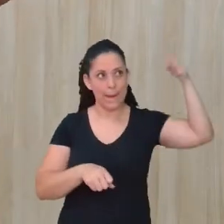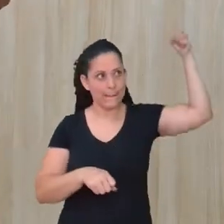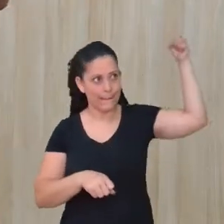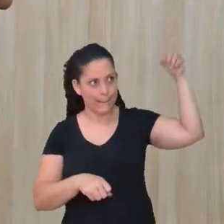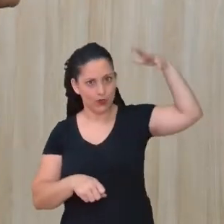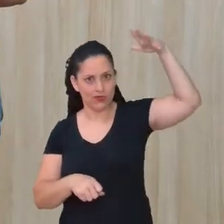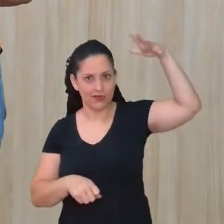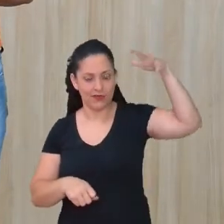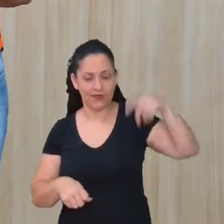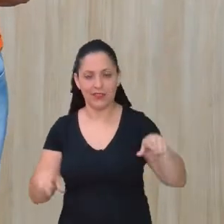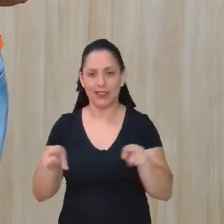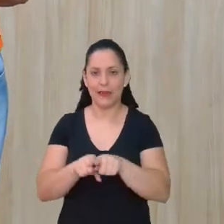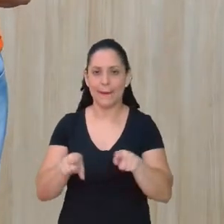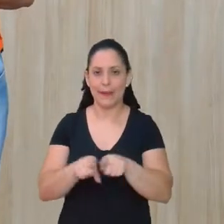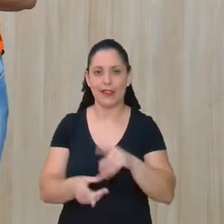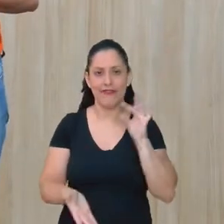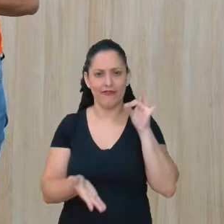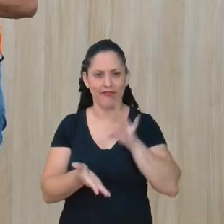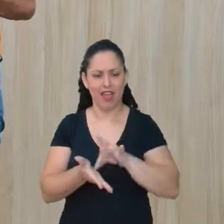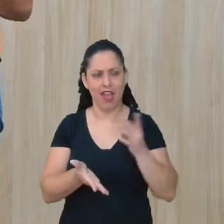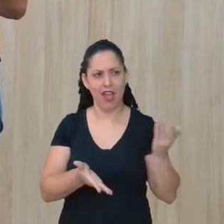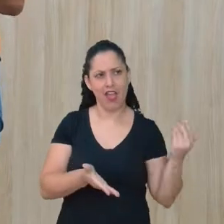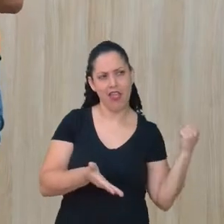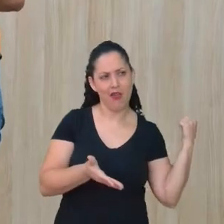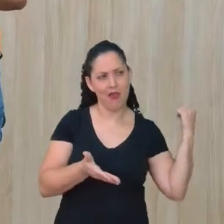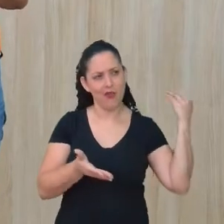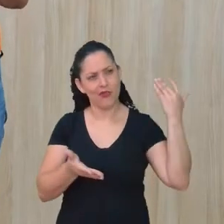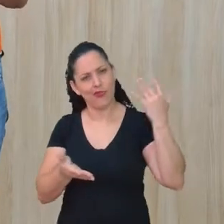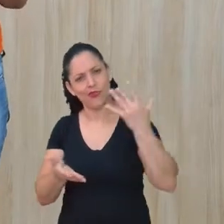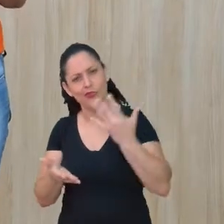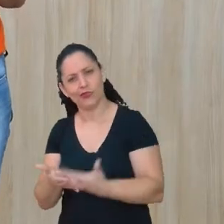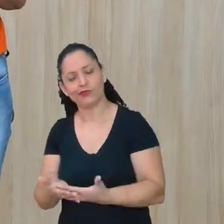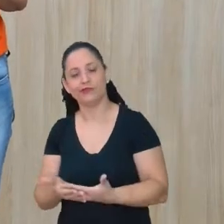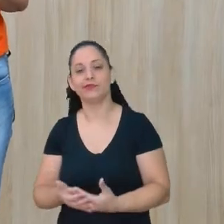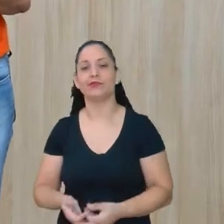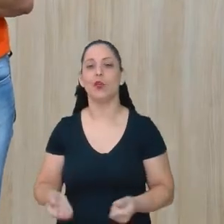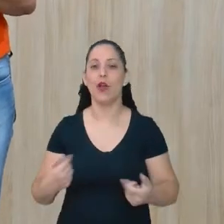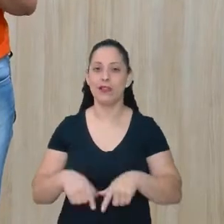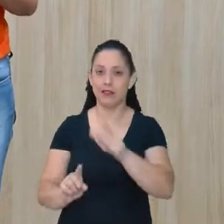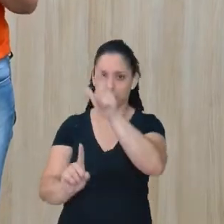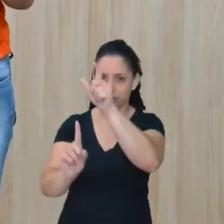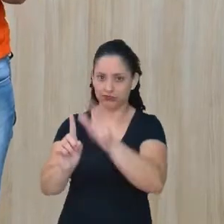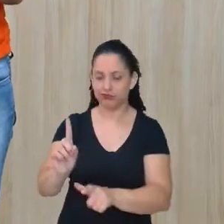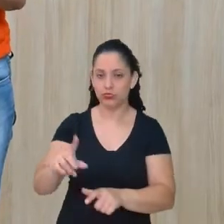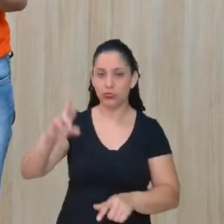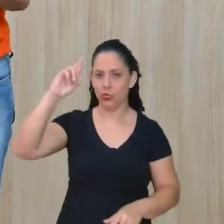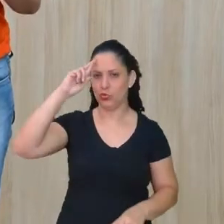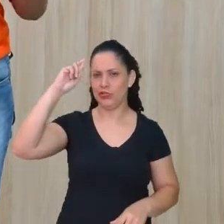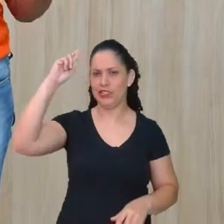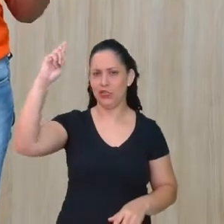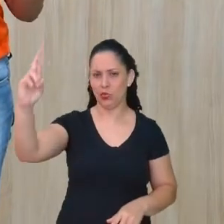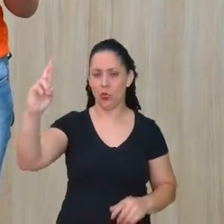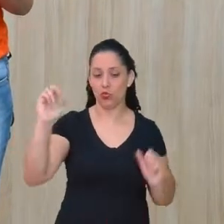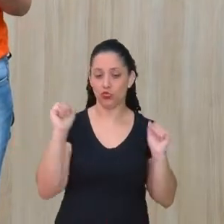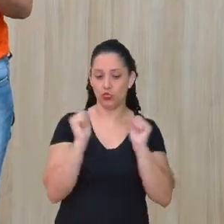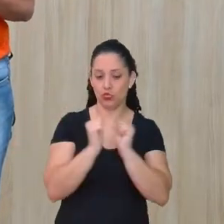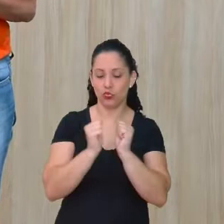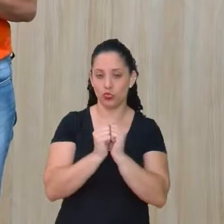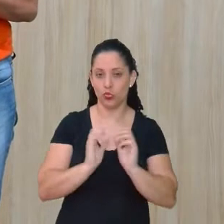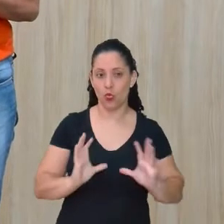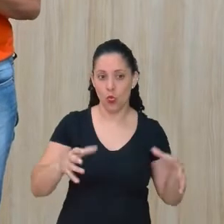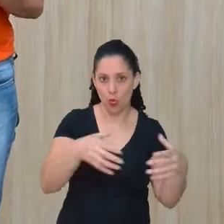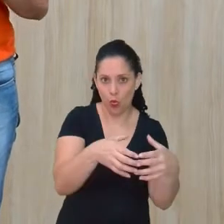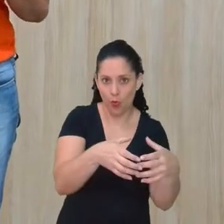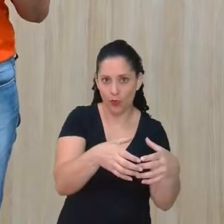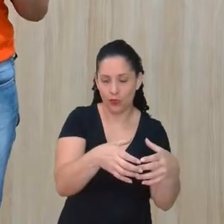para a realidade, né, dos dias de hoje. Então, essa figura do autor, do diretor, junto com o